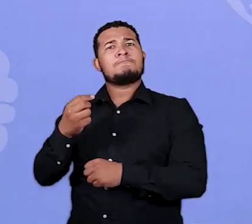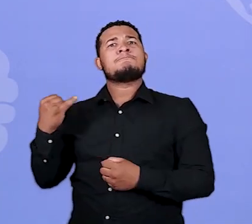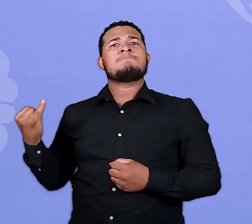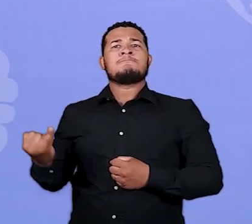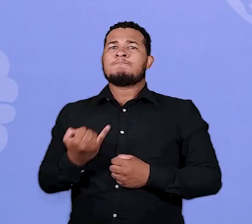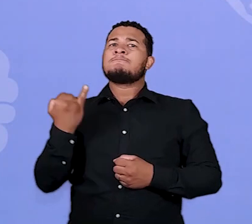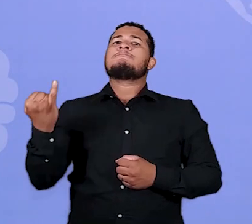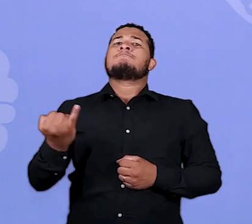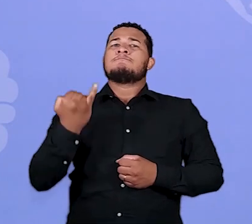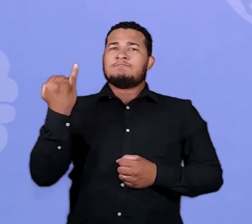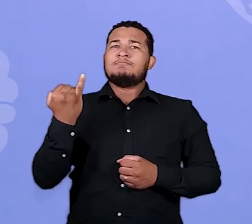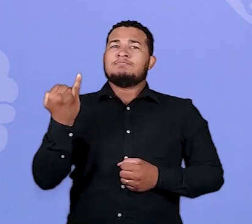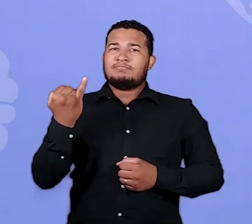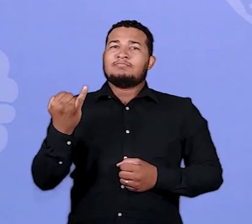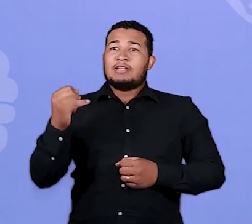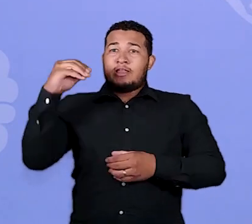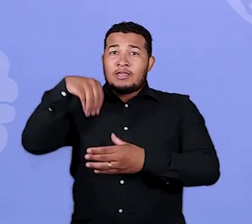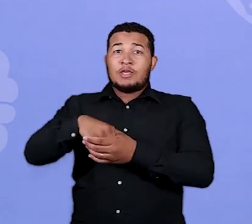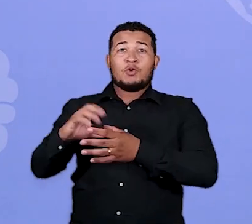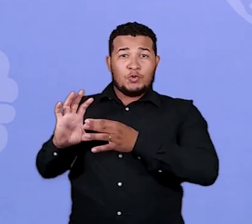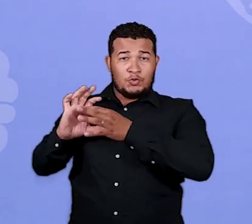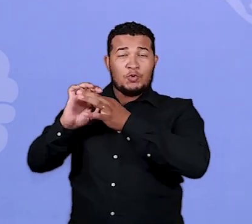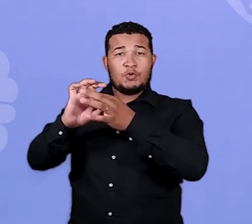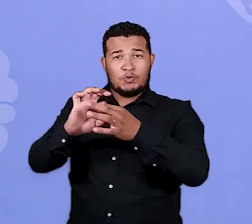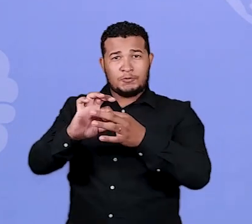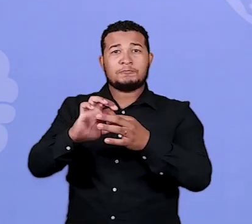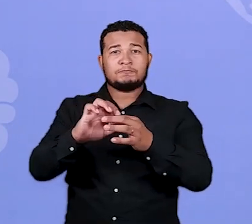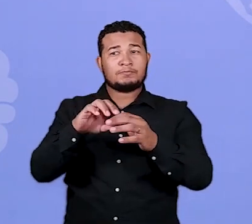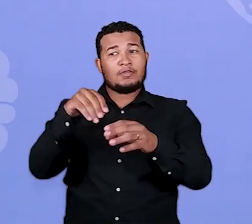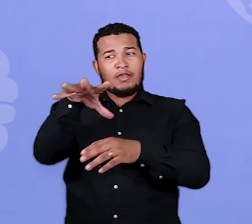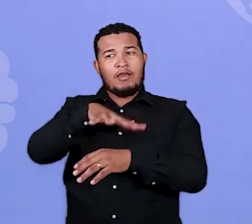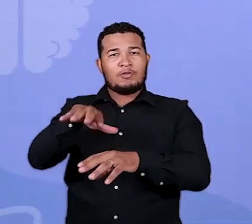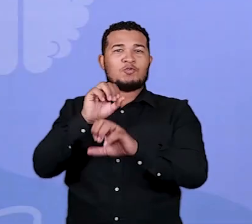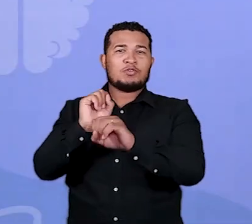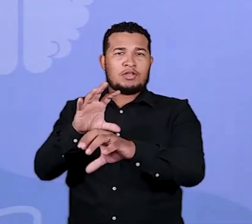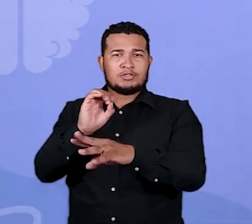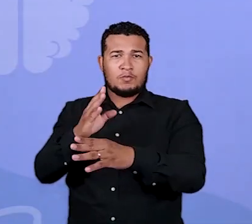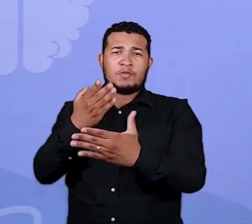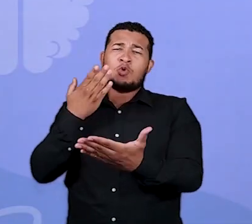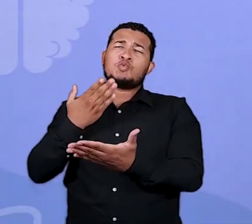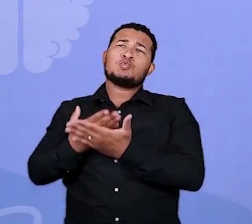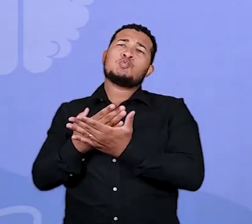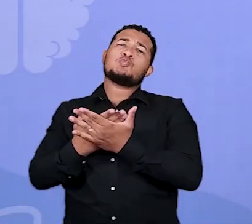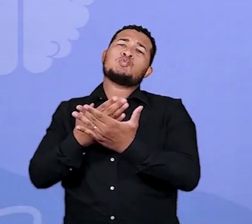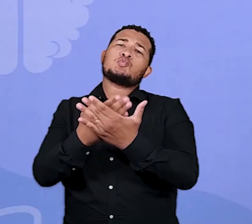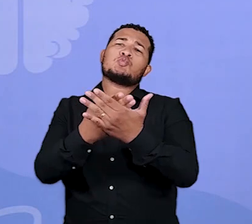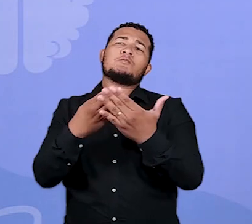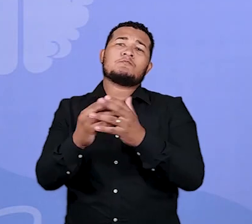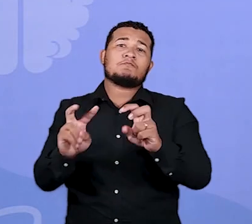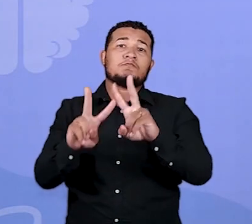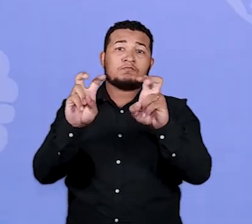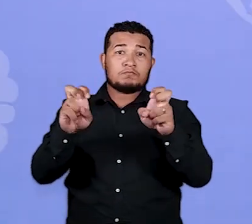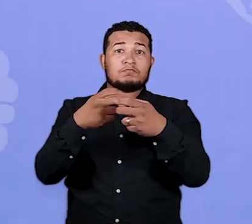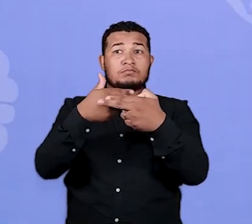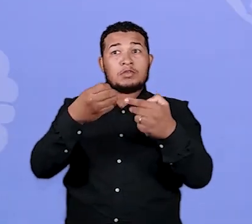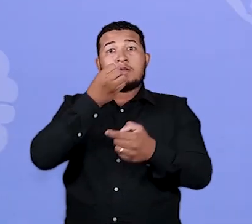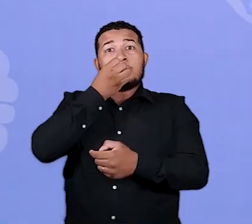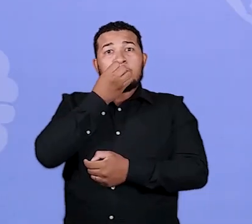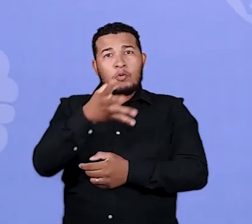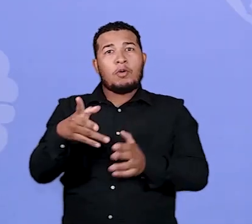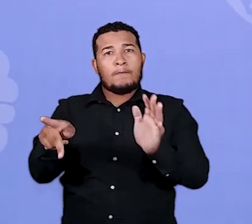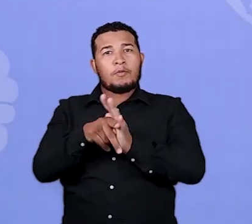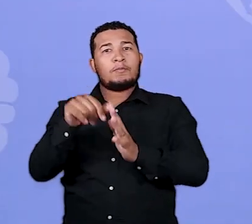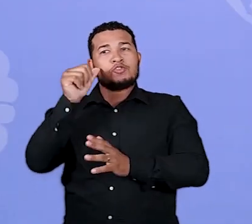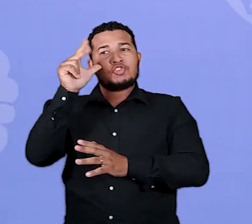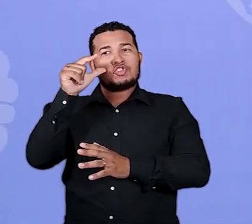uma importância muito grande dentro daquele contexto educacional. Muitos estudos têm acerca dos